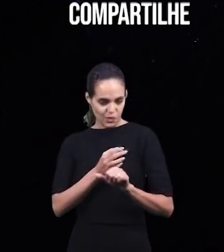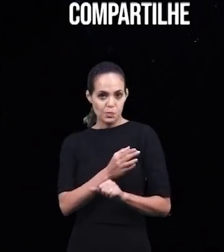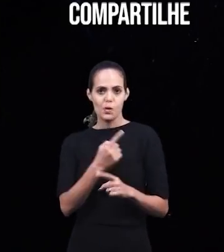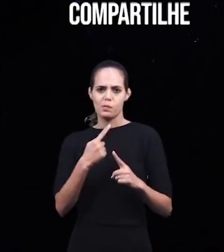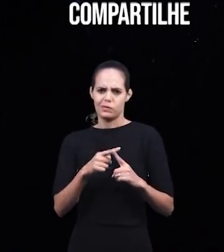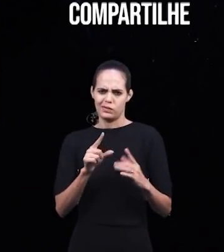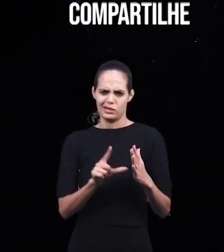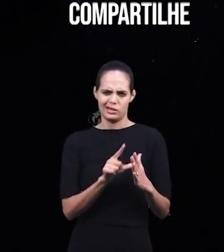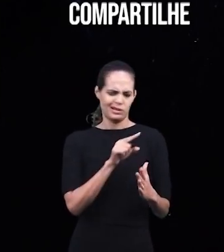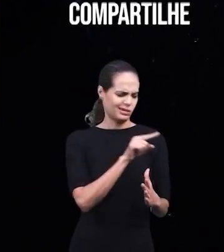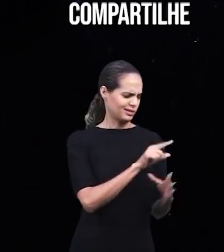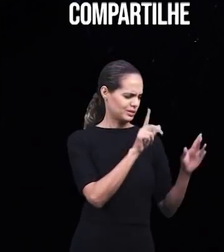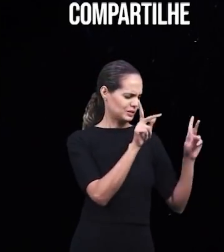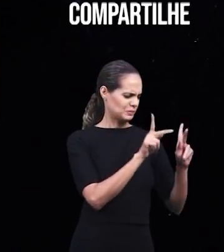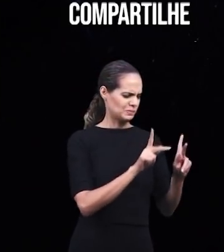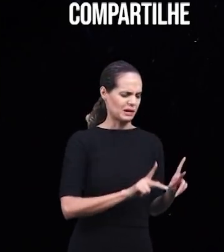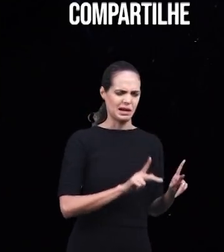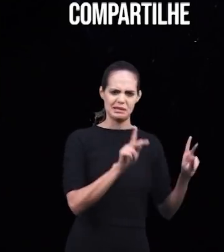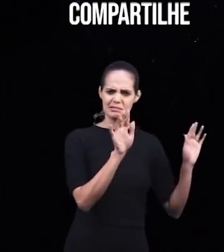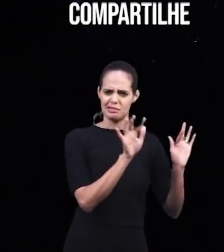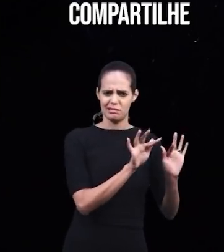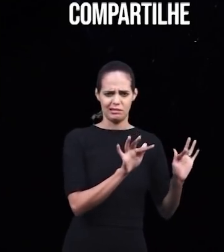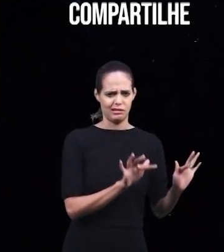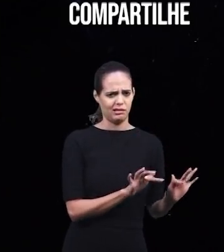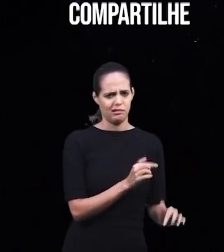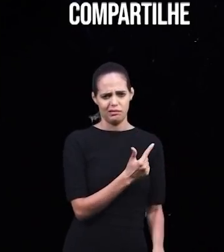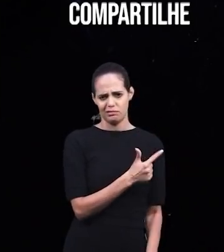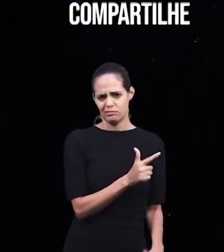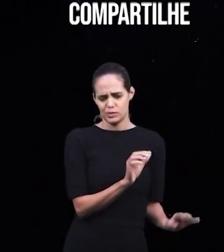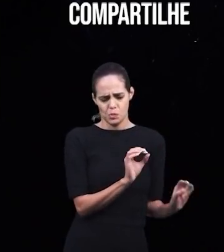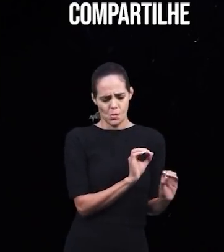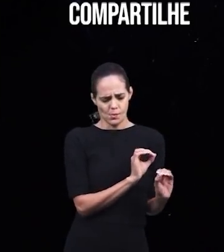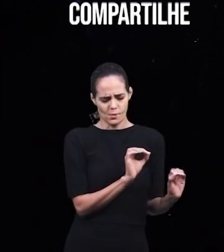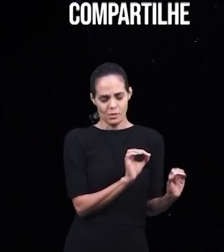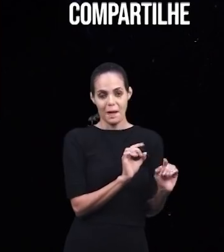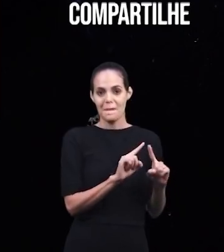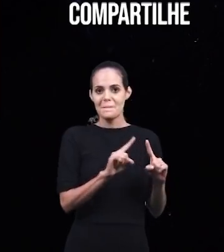paz nem alegria, até que o